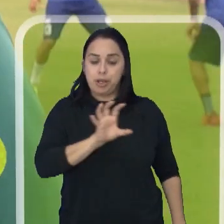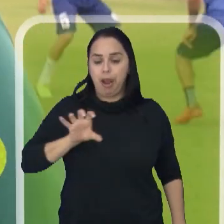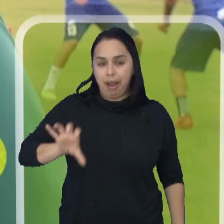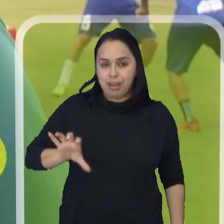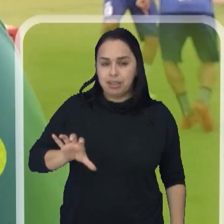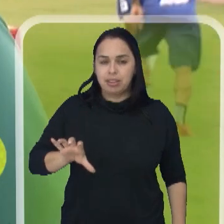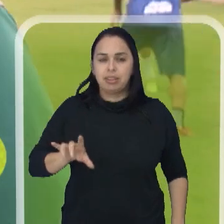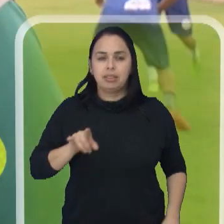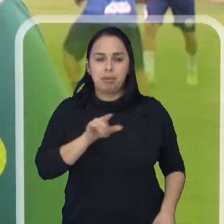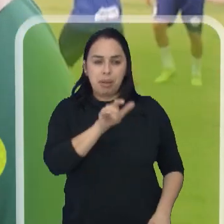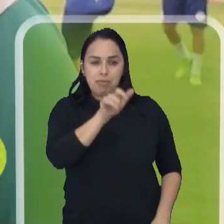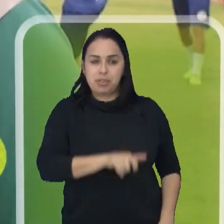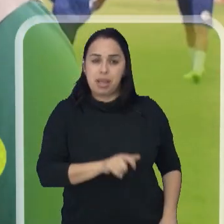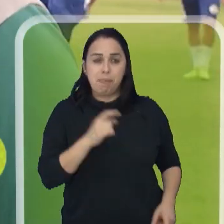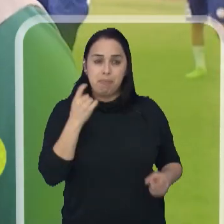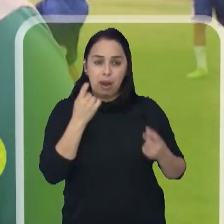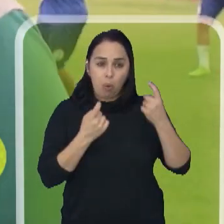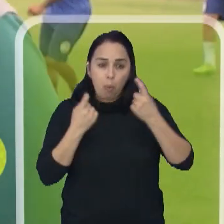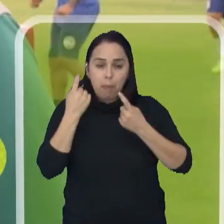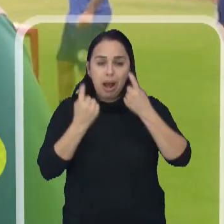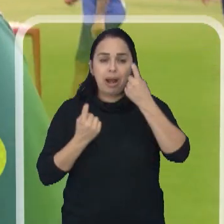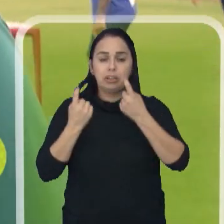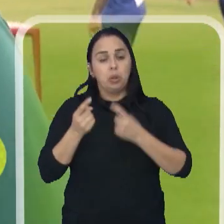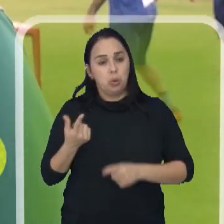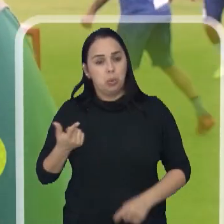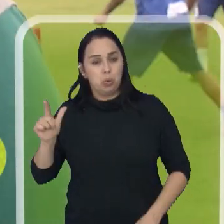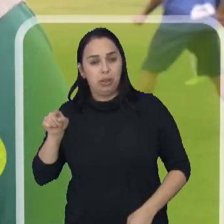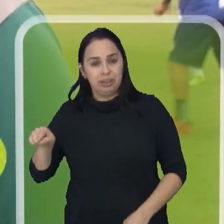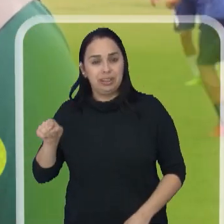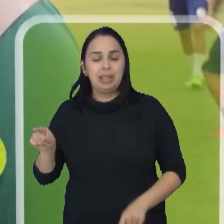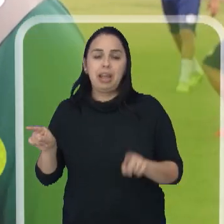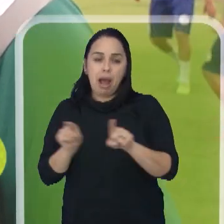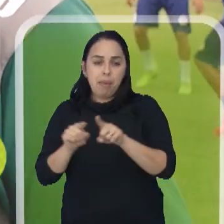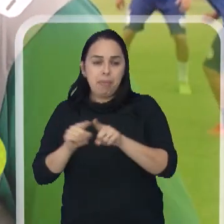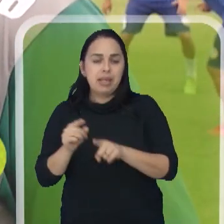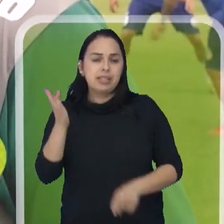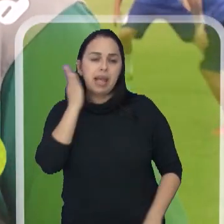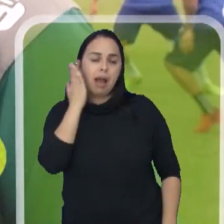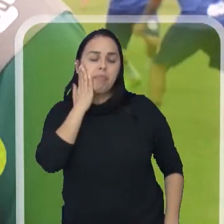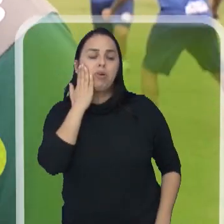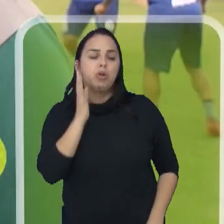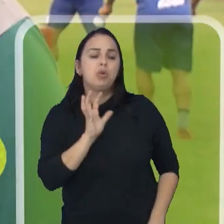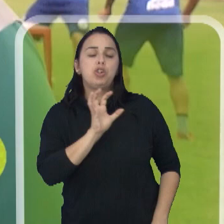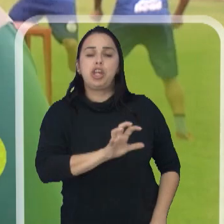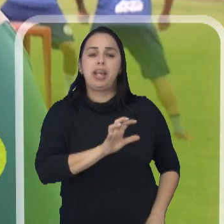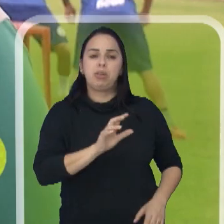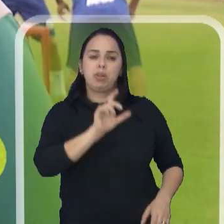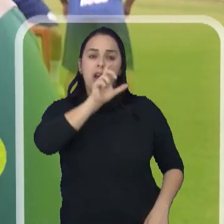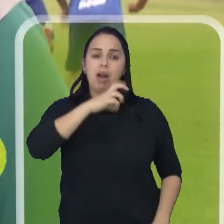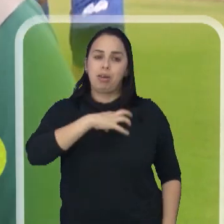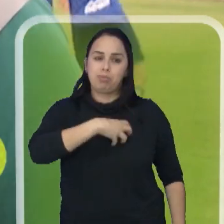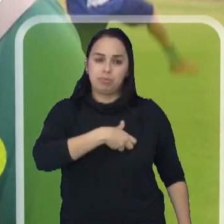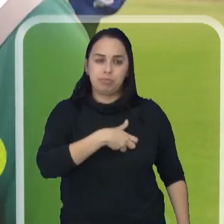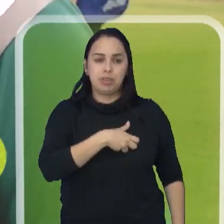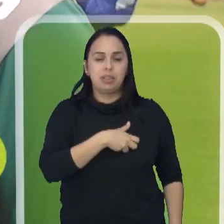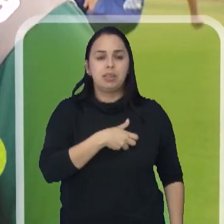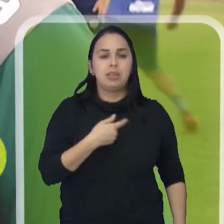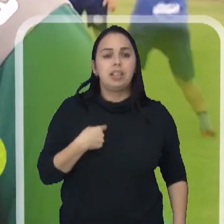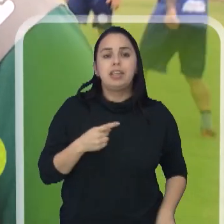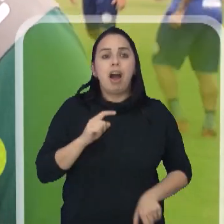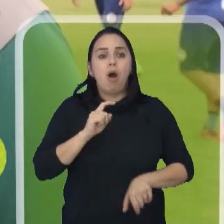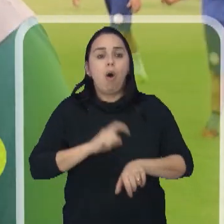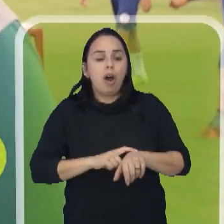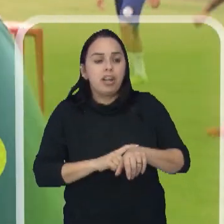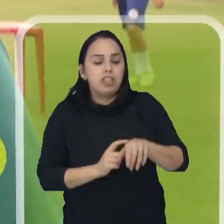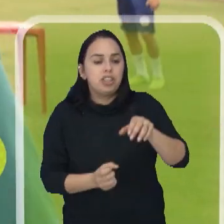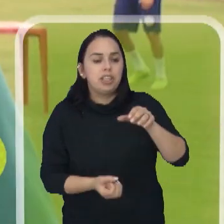tem essa preocupação sua de o outro lado saber mais ou menos como vocês jogam, não? Isso você também pensa, né? Enfim, na hora de montar